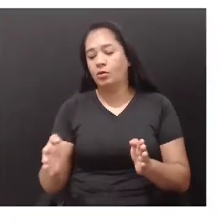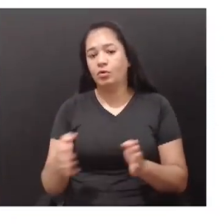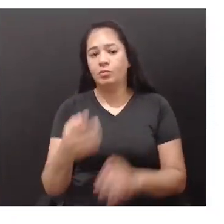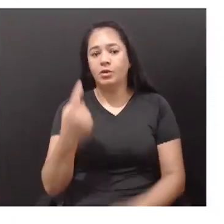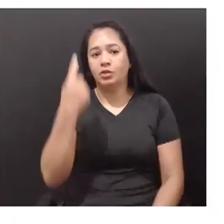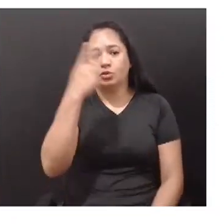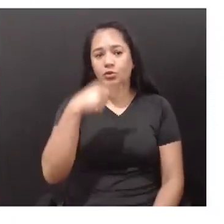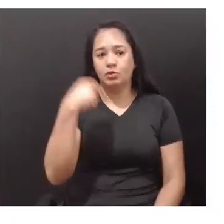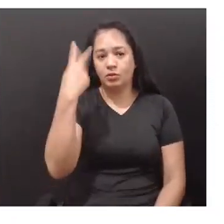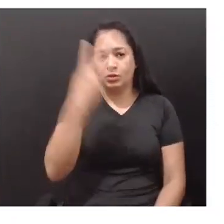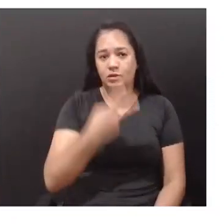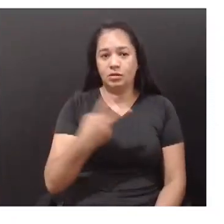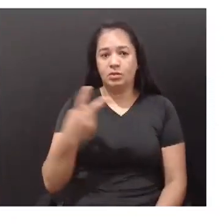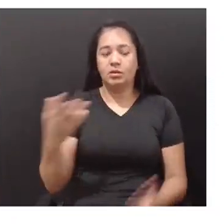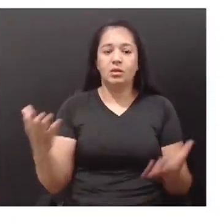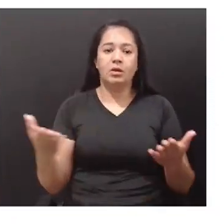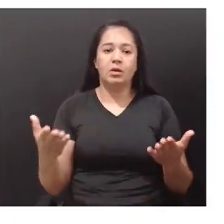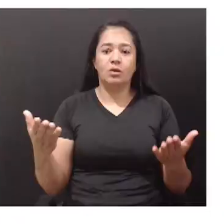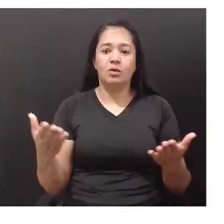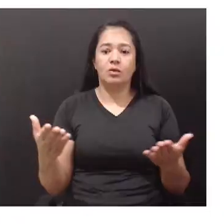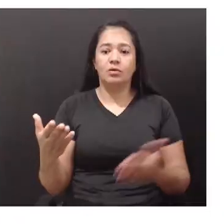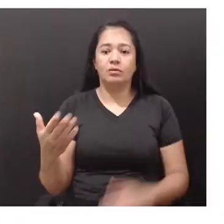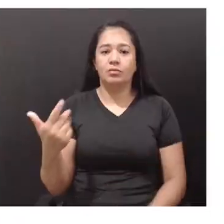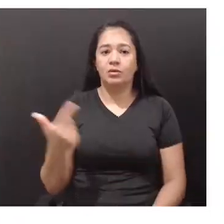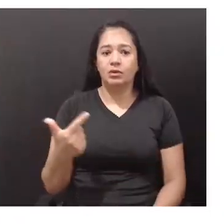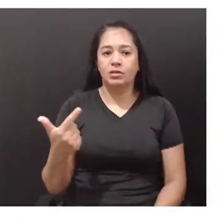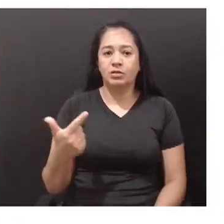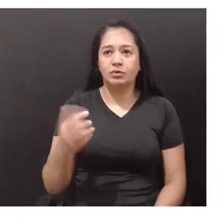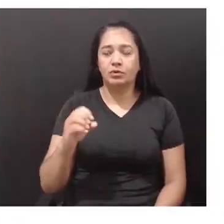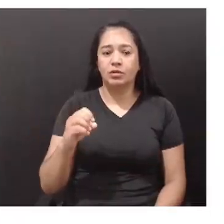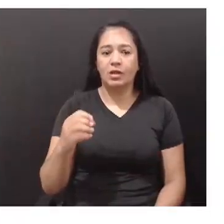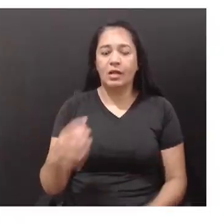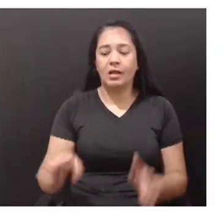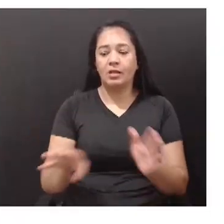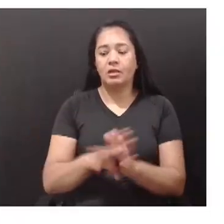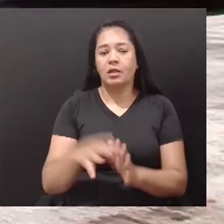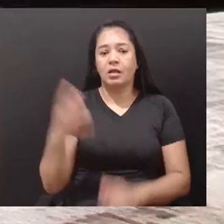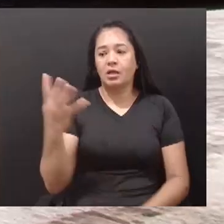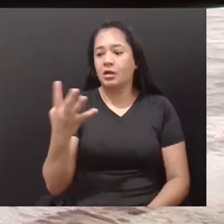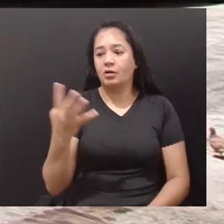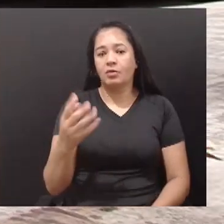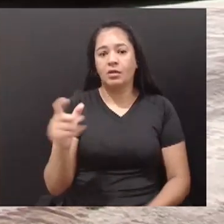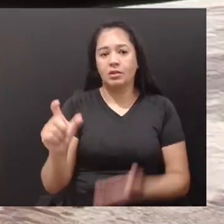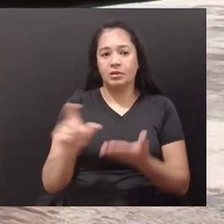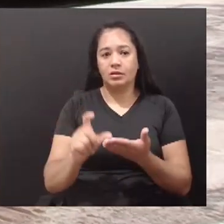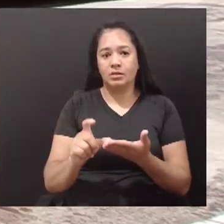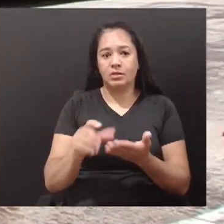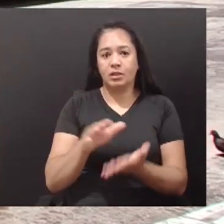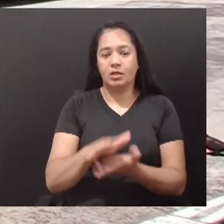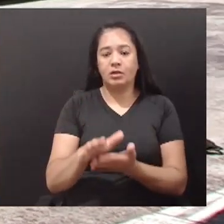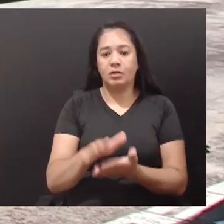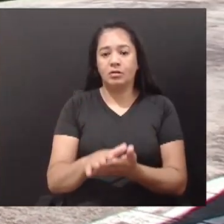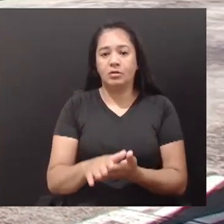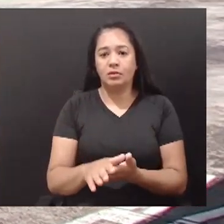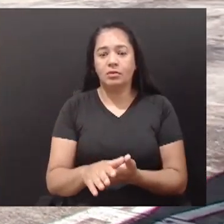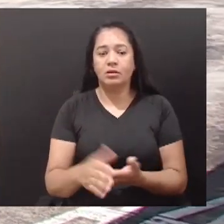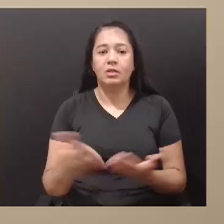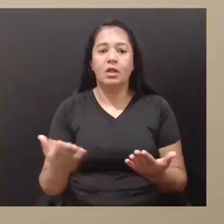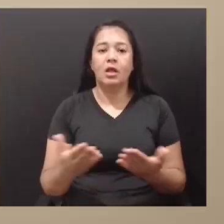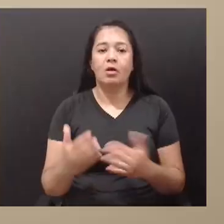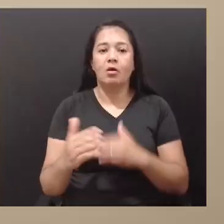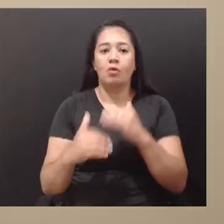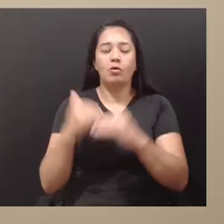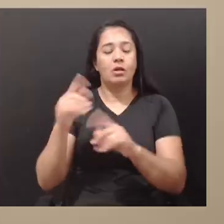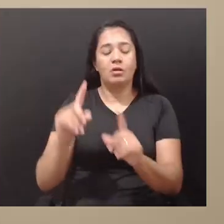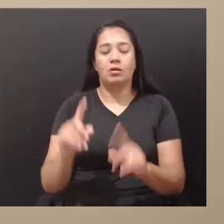horas. Agora, a emissão da segunda, terceira e quarta vias dos cartões deixa de ter valores progressivos.